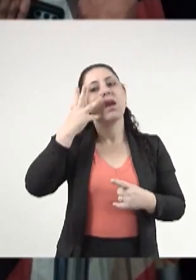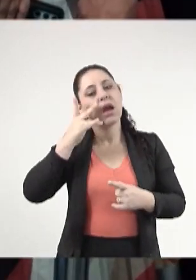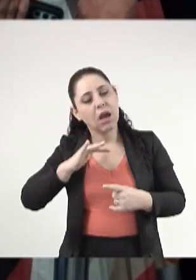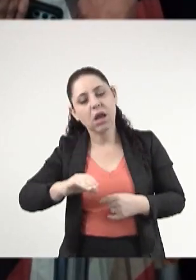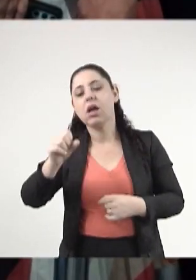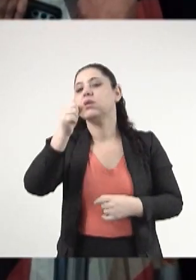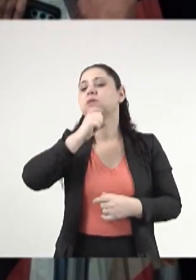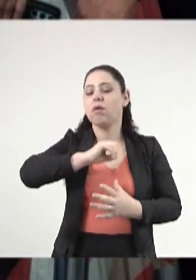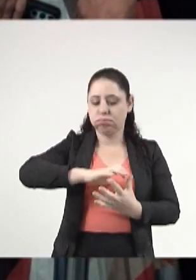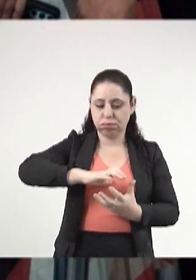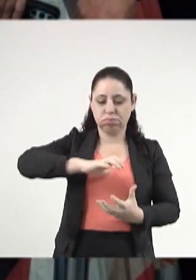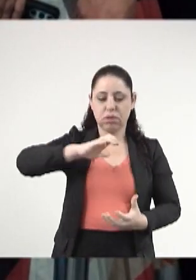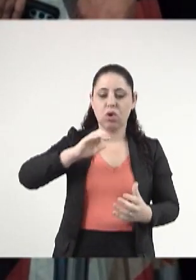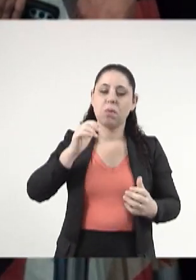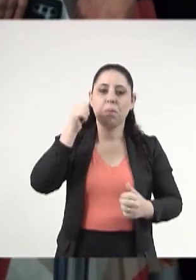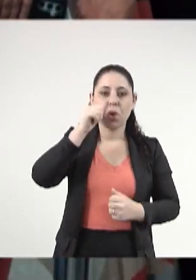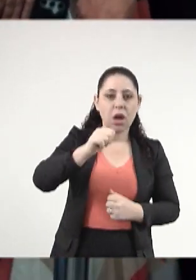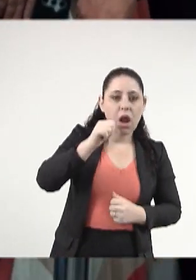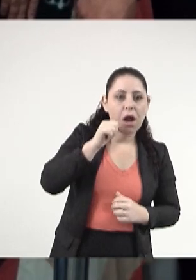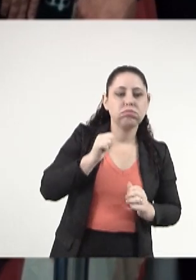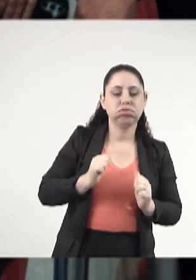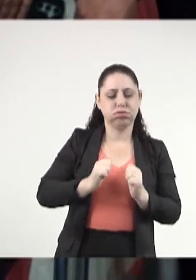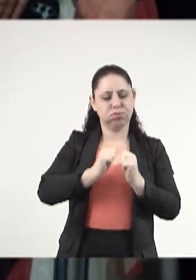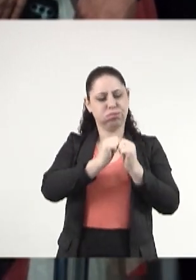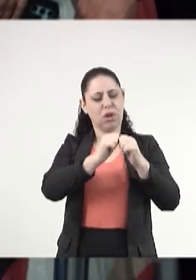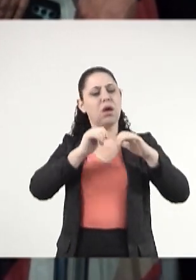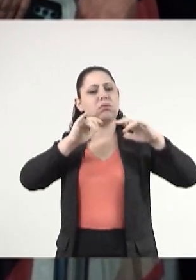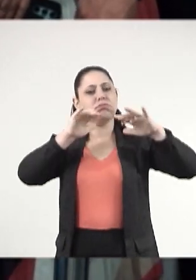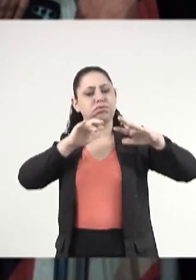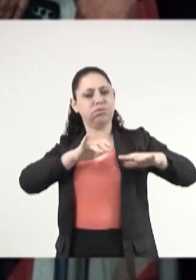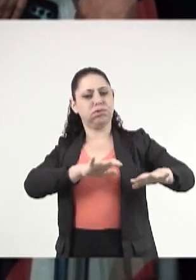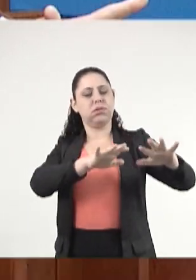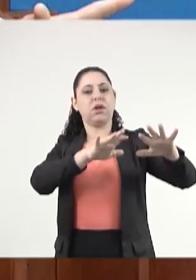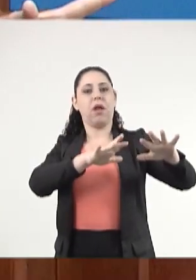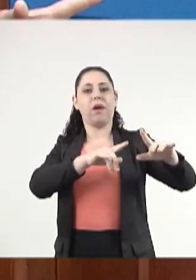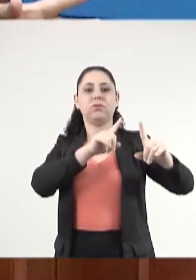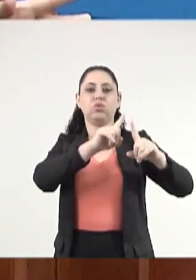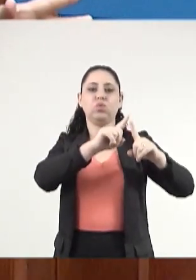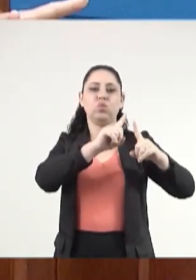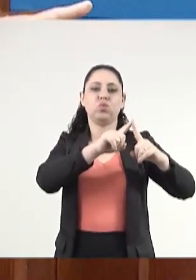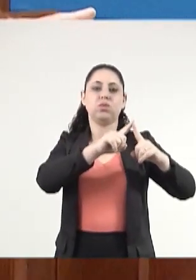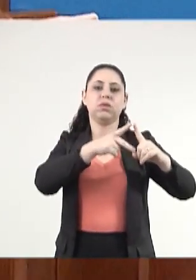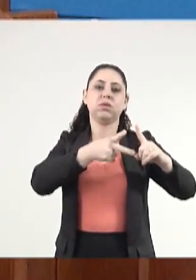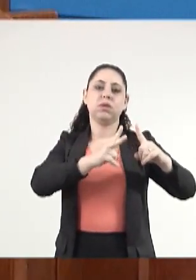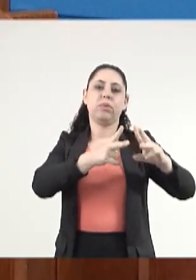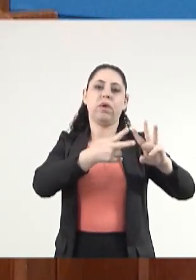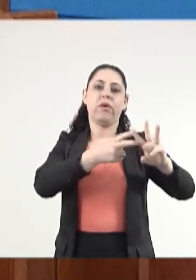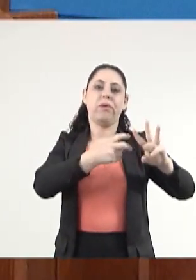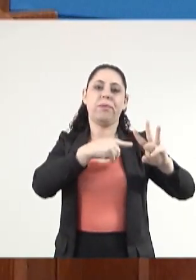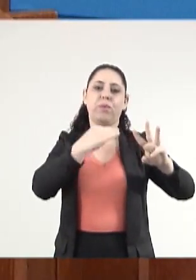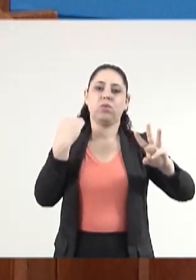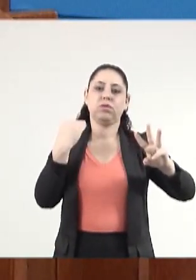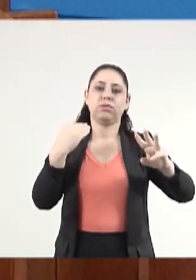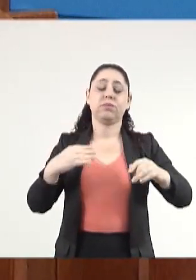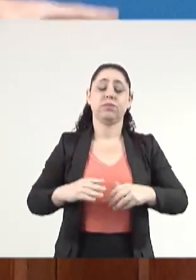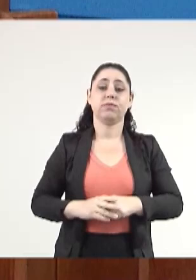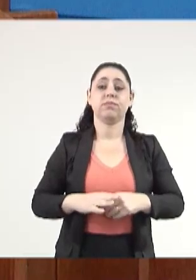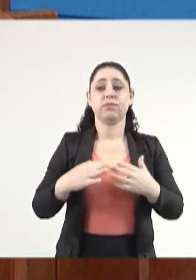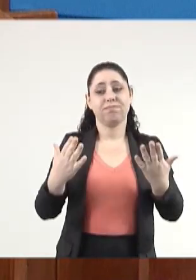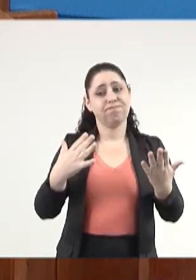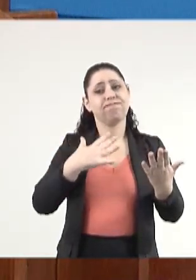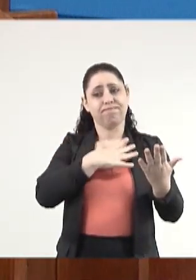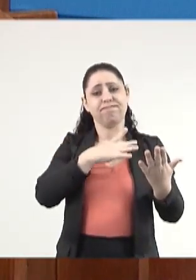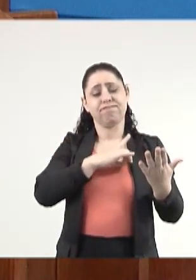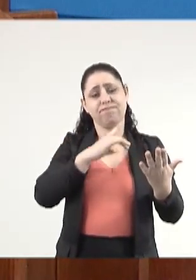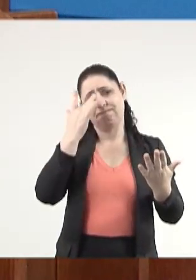crianças, idosos, né? Mulheres, e sempre um indígena é morto, né? Então, coronel,